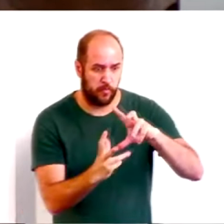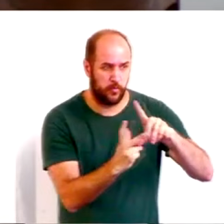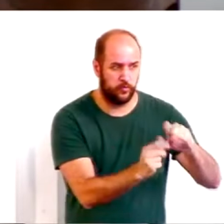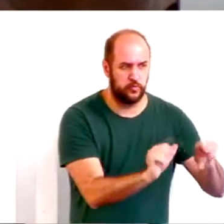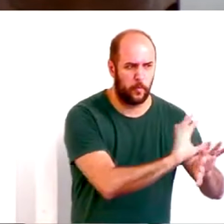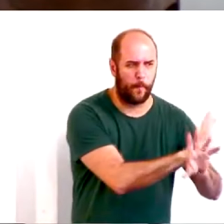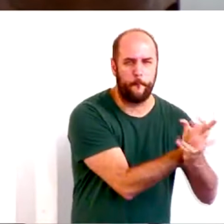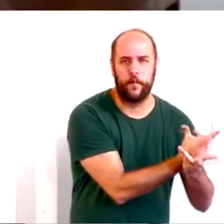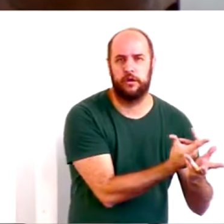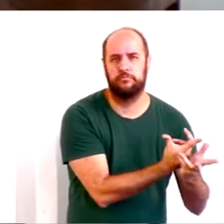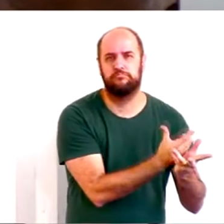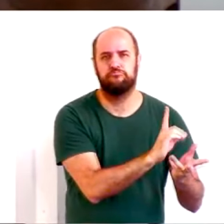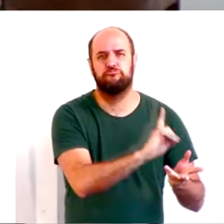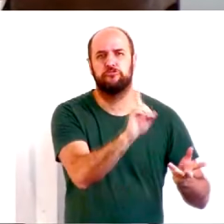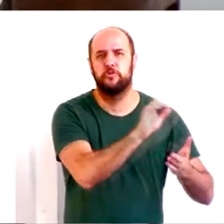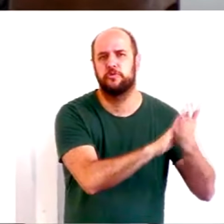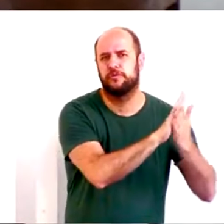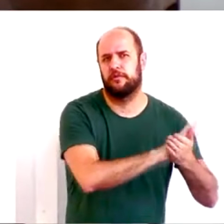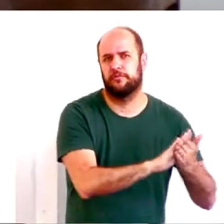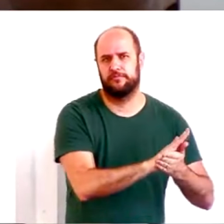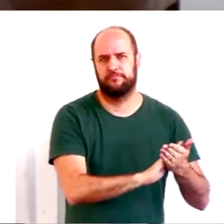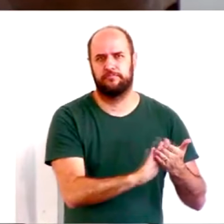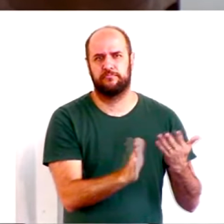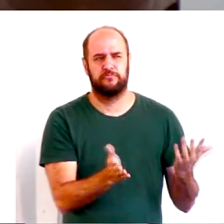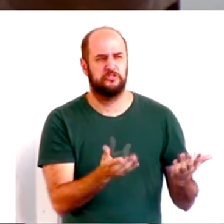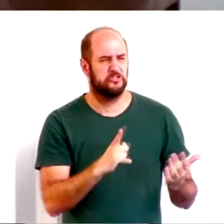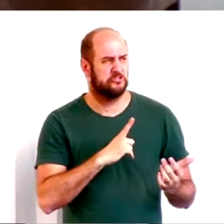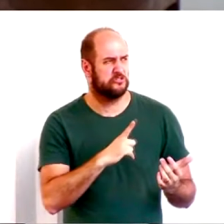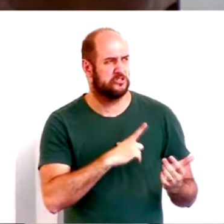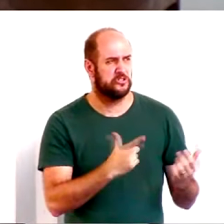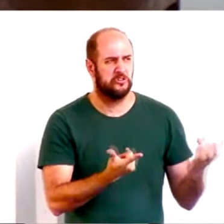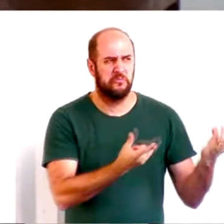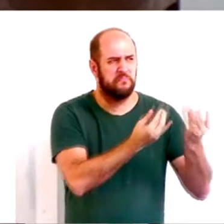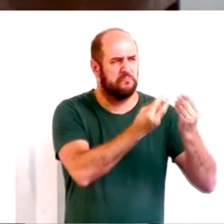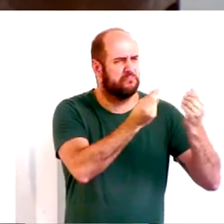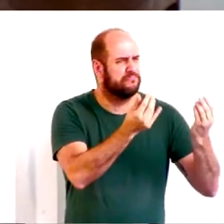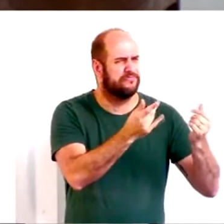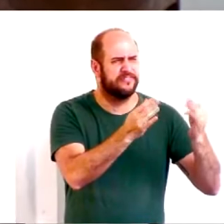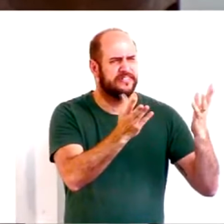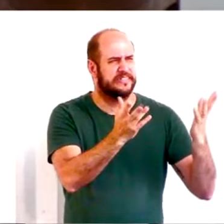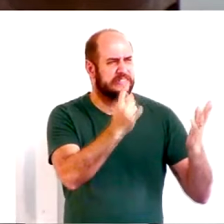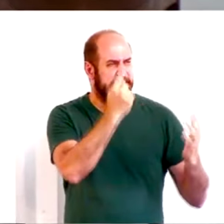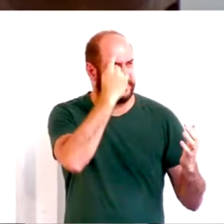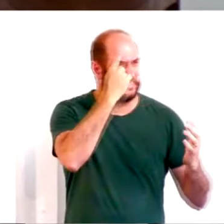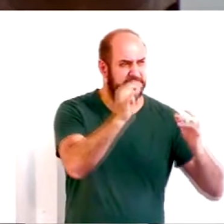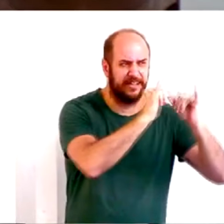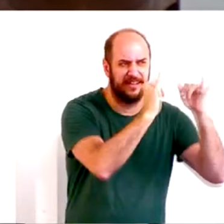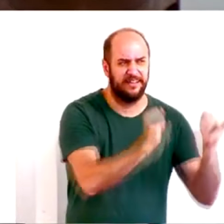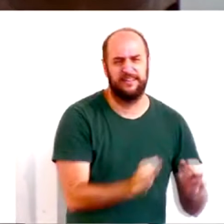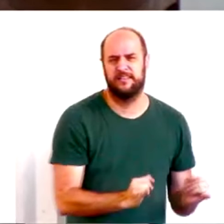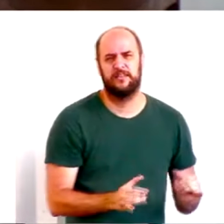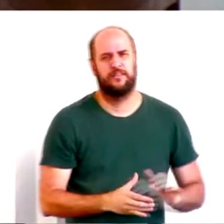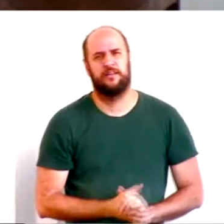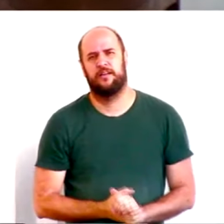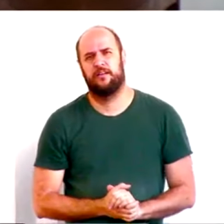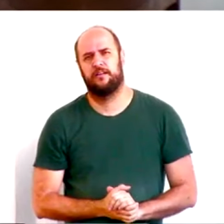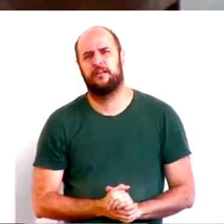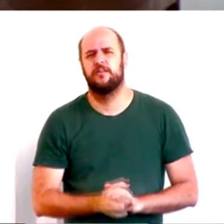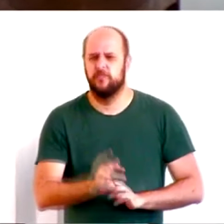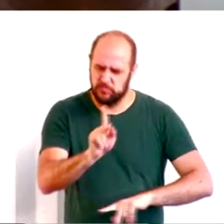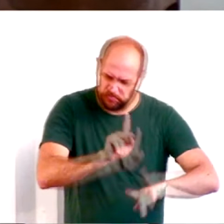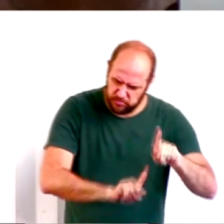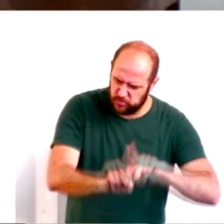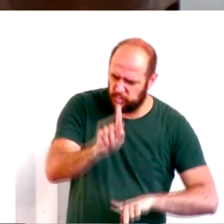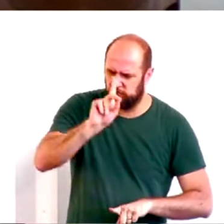havia muitas formas subjetivas é de Adorar de idolatrar é o povo de Deus